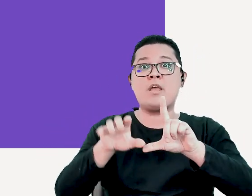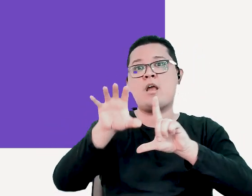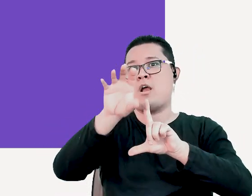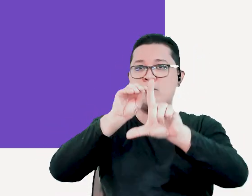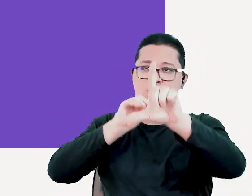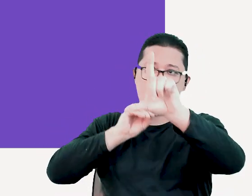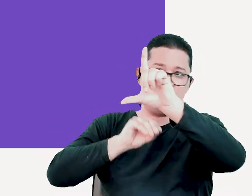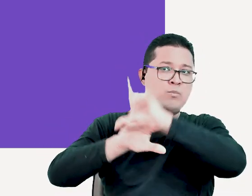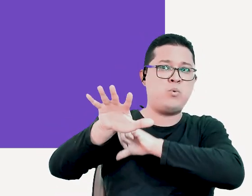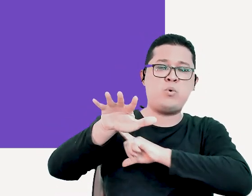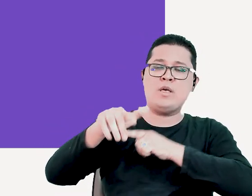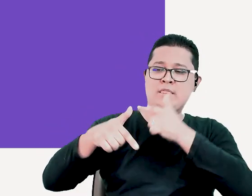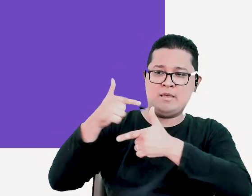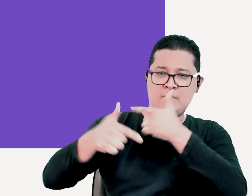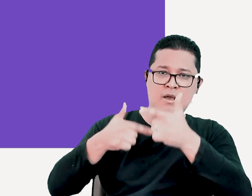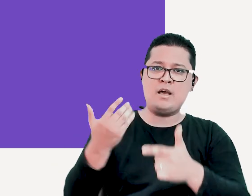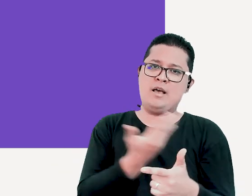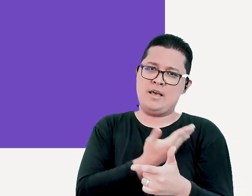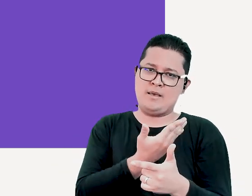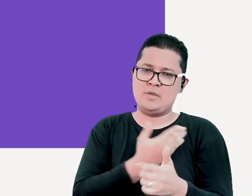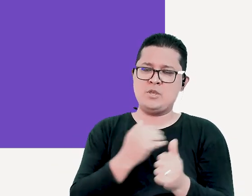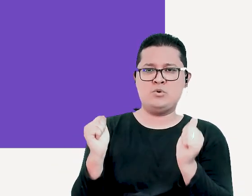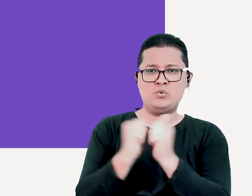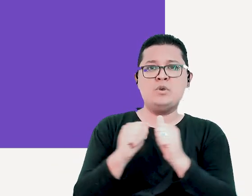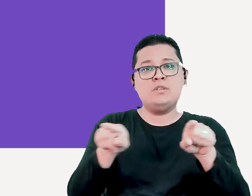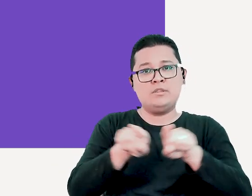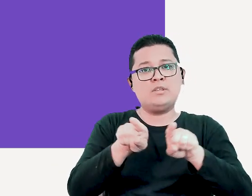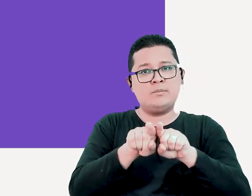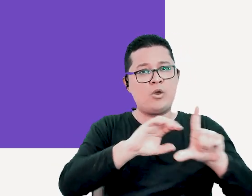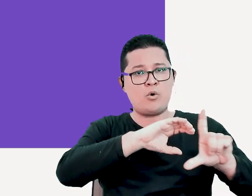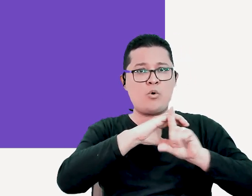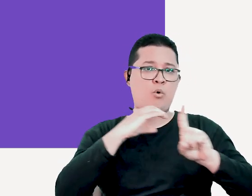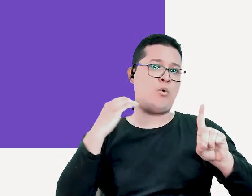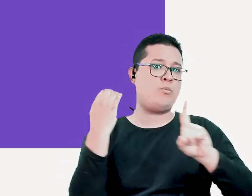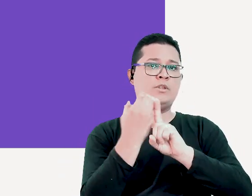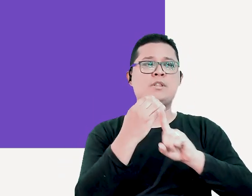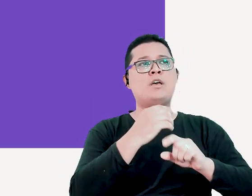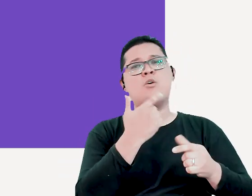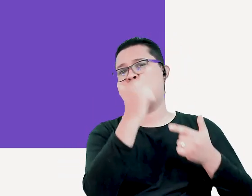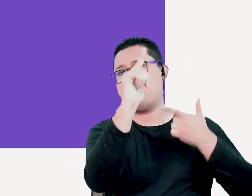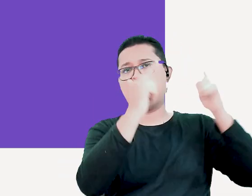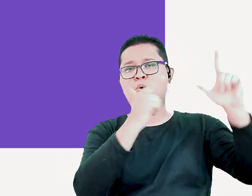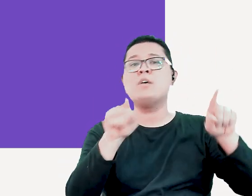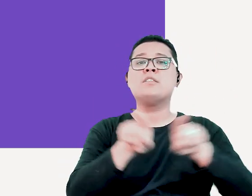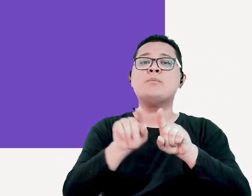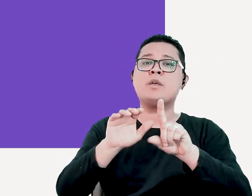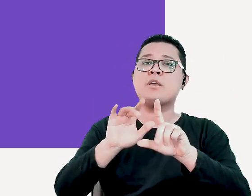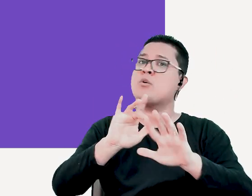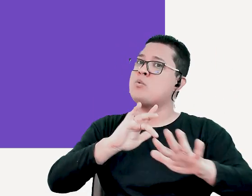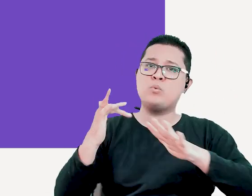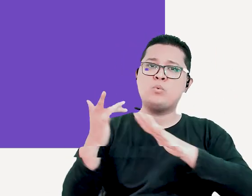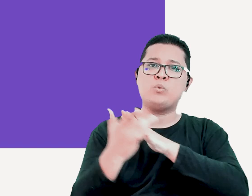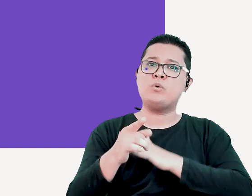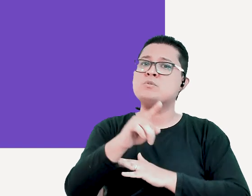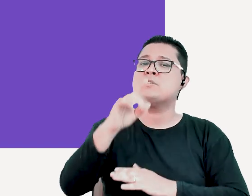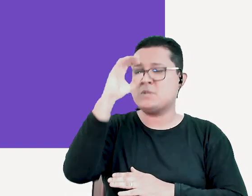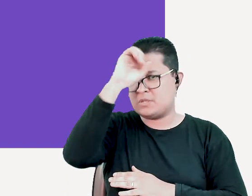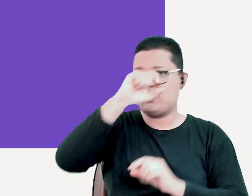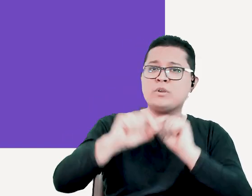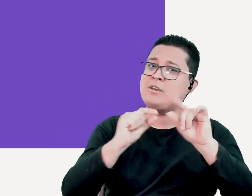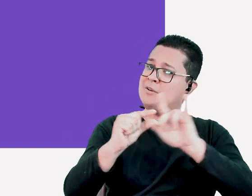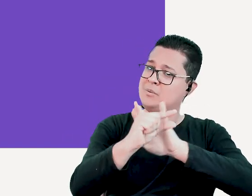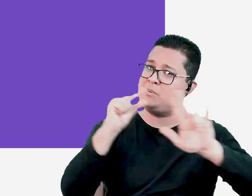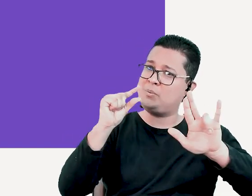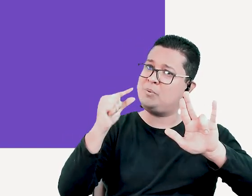você, nas outras comunidades das quais você faz parte, nas redes sociais. O que você aprendeu? Já dá um ótimo post para o LinkedIn. Lembre-se